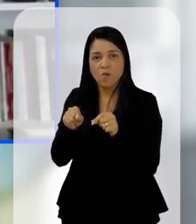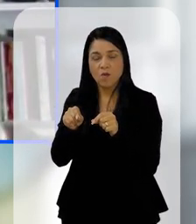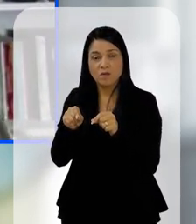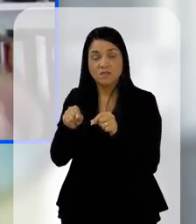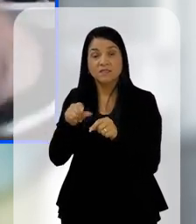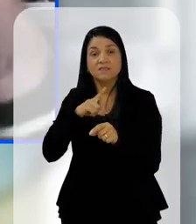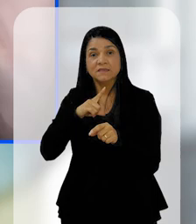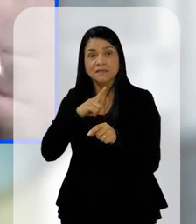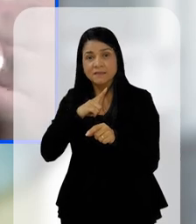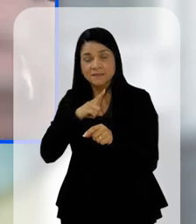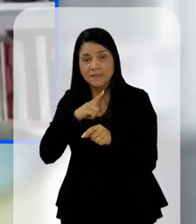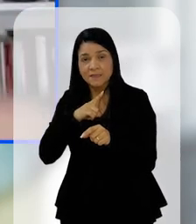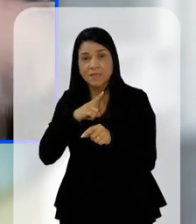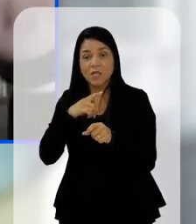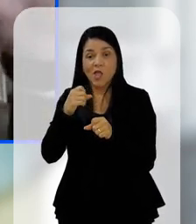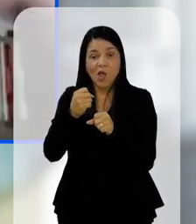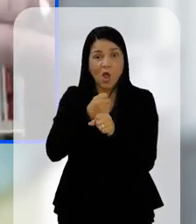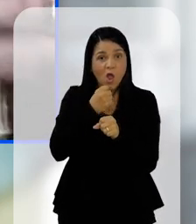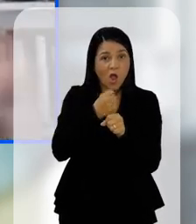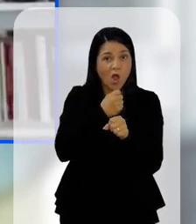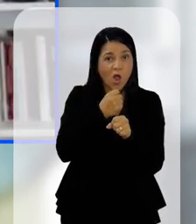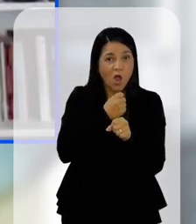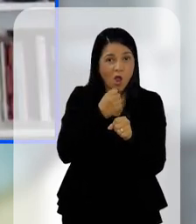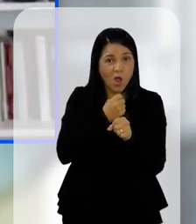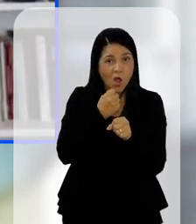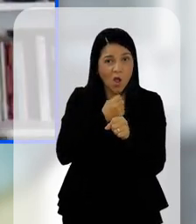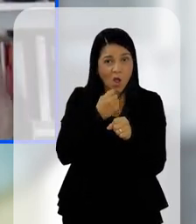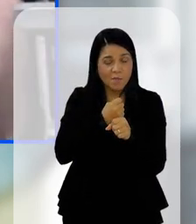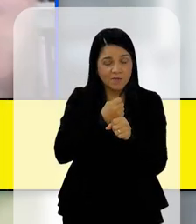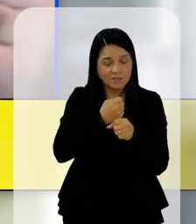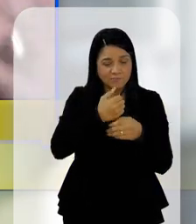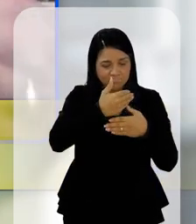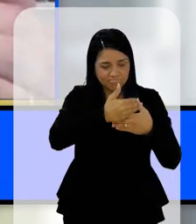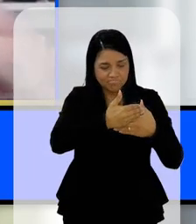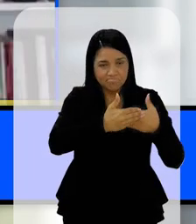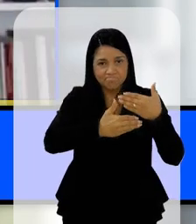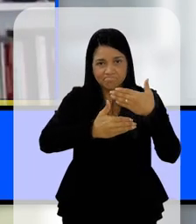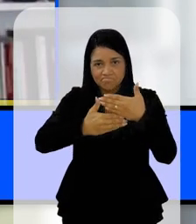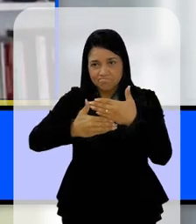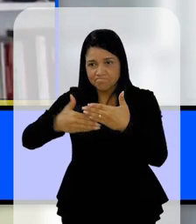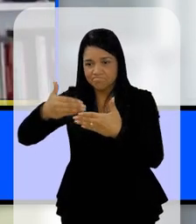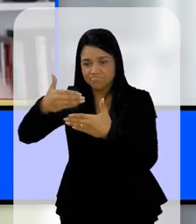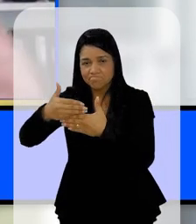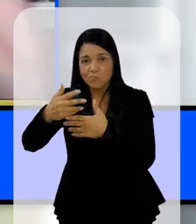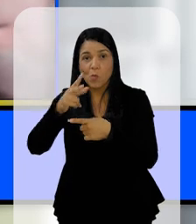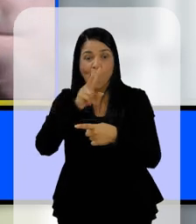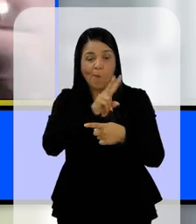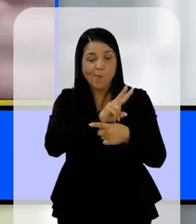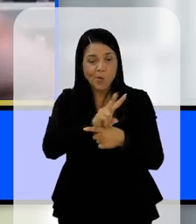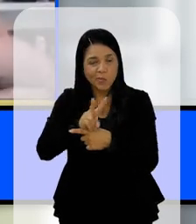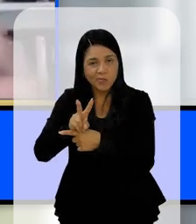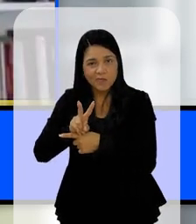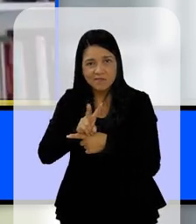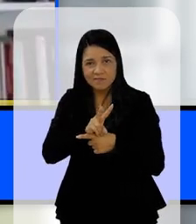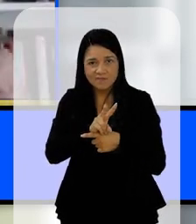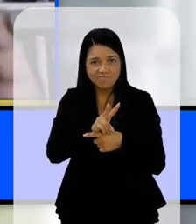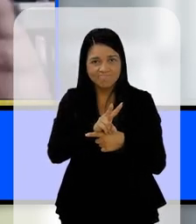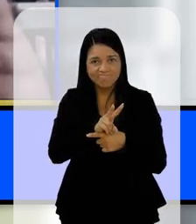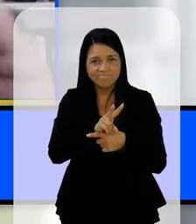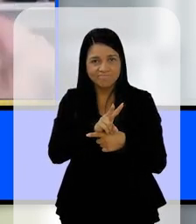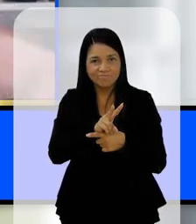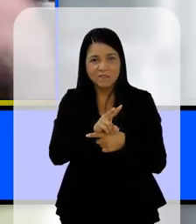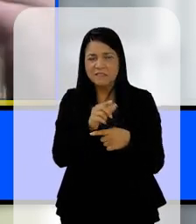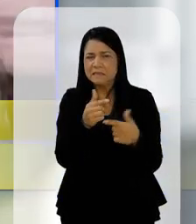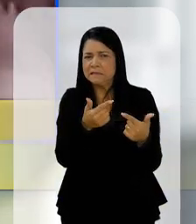é que quando se tem alguma obra que é feita no sentido de contenção ou no sentido de proteção,